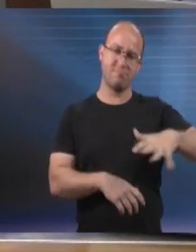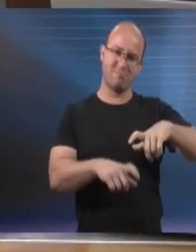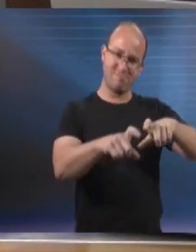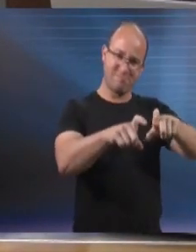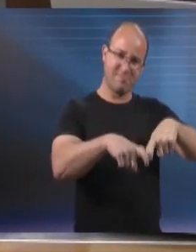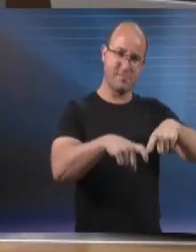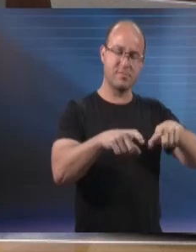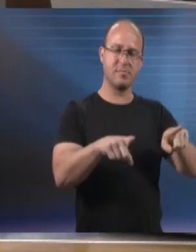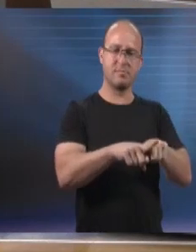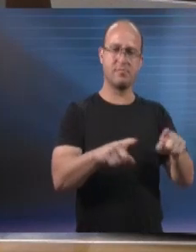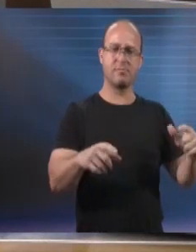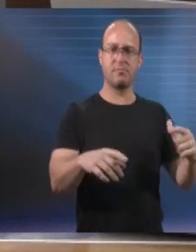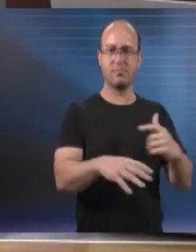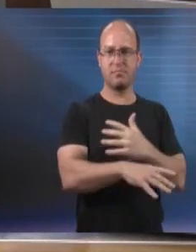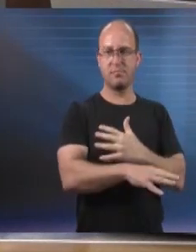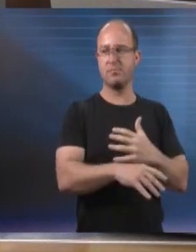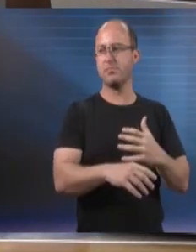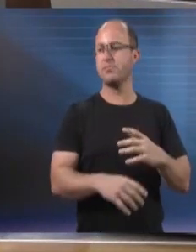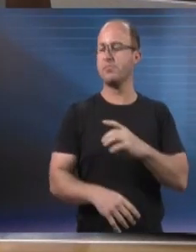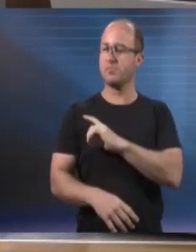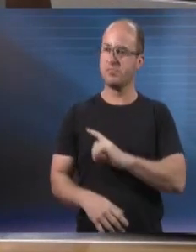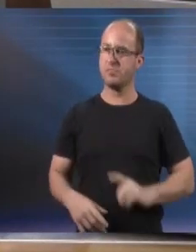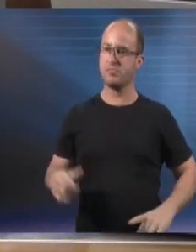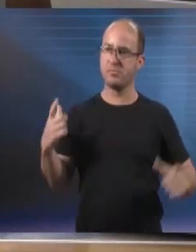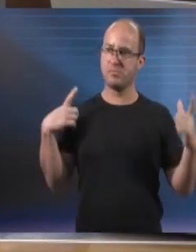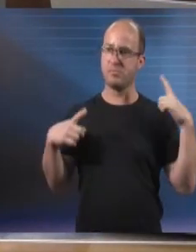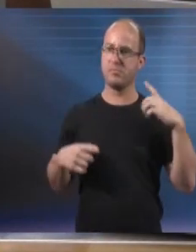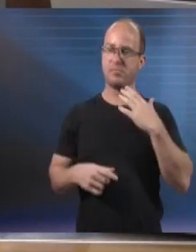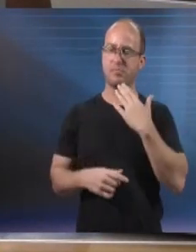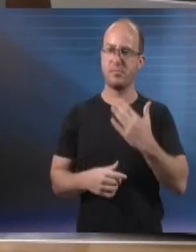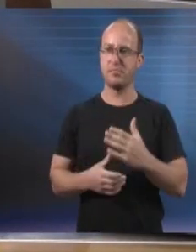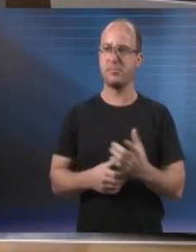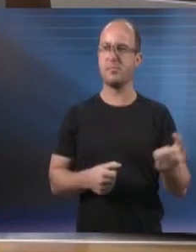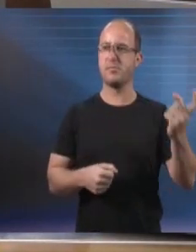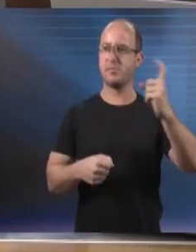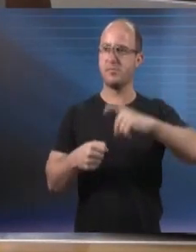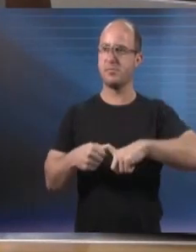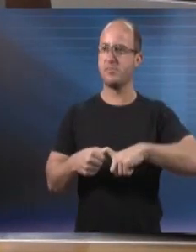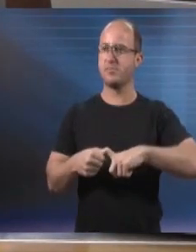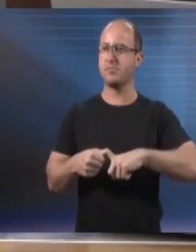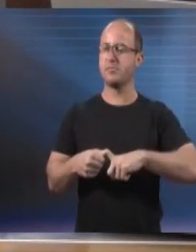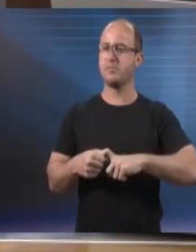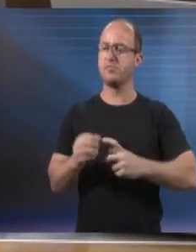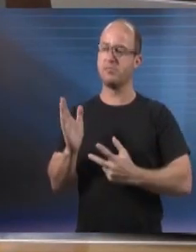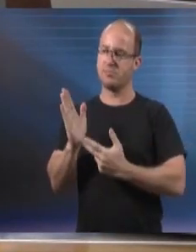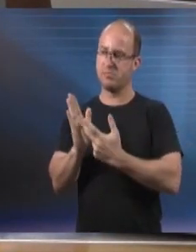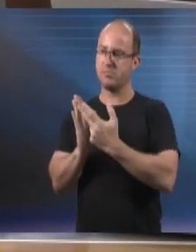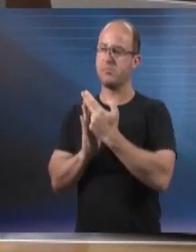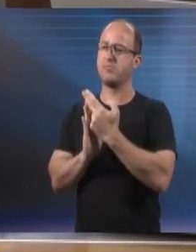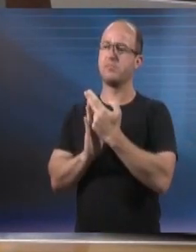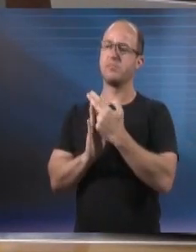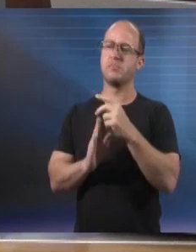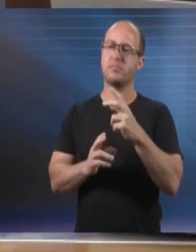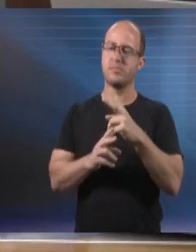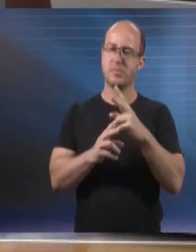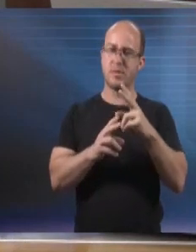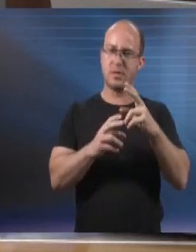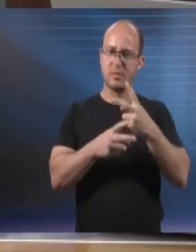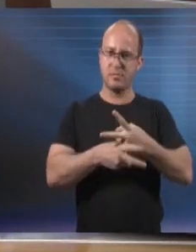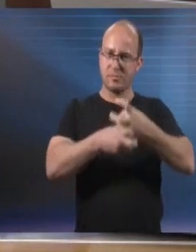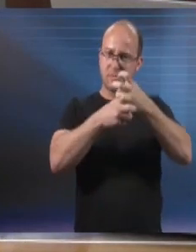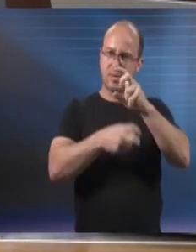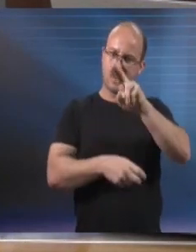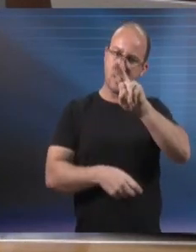e urbanos. Requerimento do deputado Luiz Eduardo: requer a retomada imediata das cirurgias de escoliose, bem